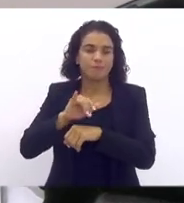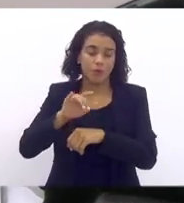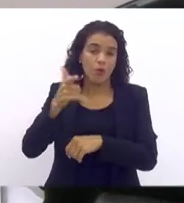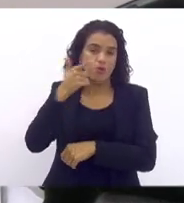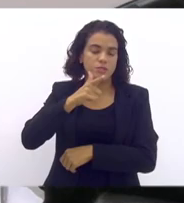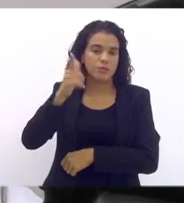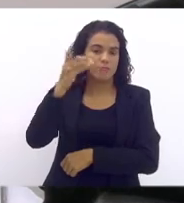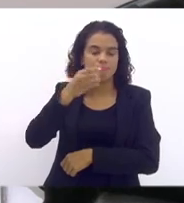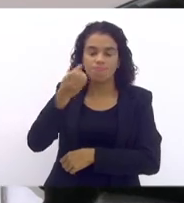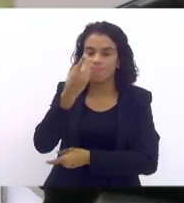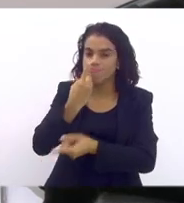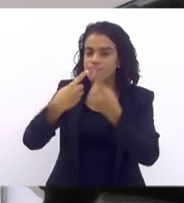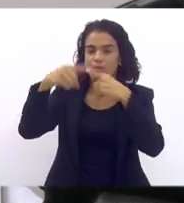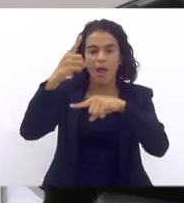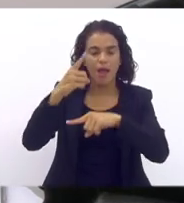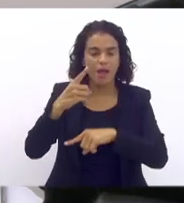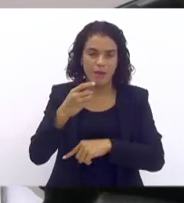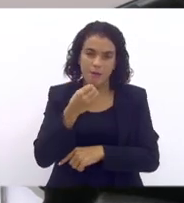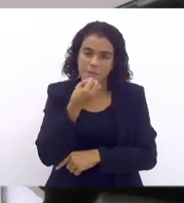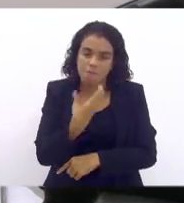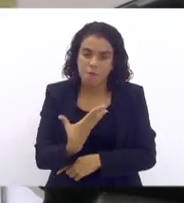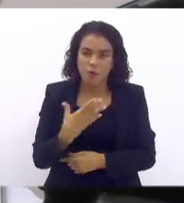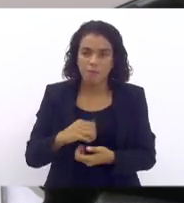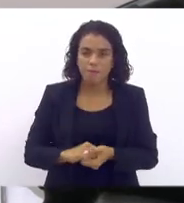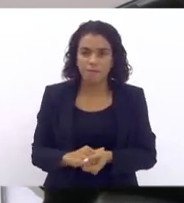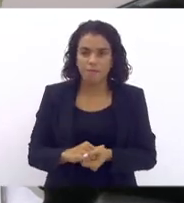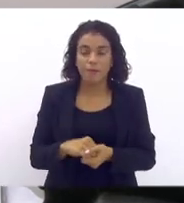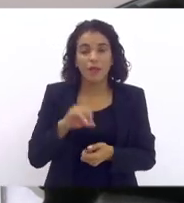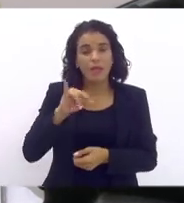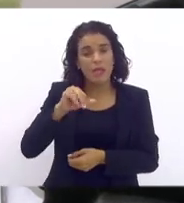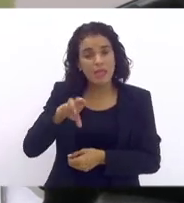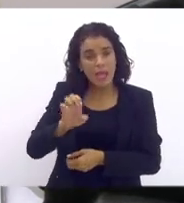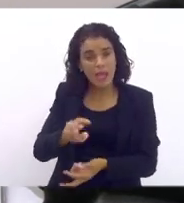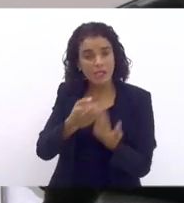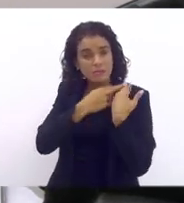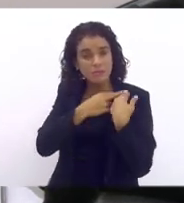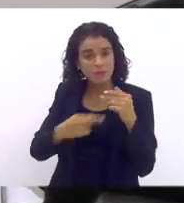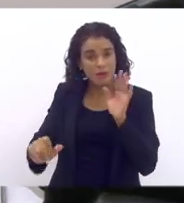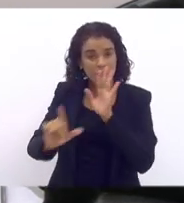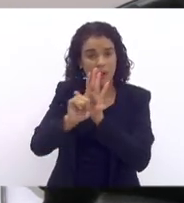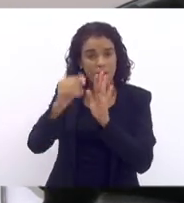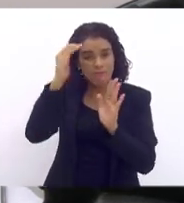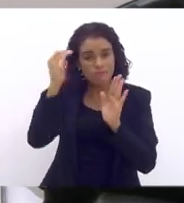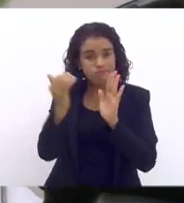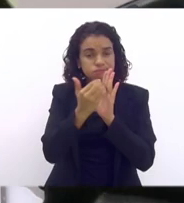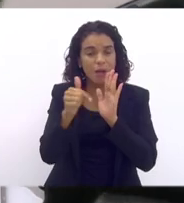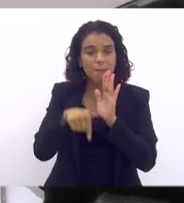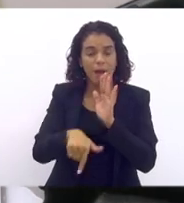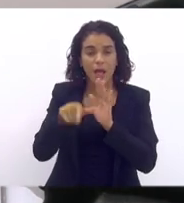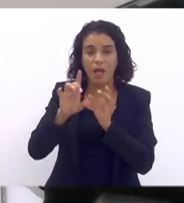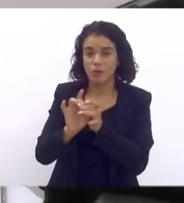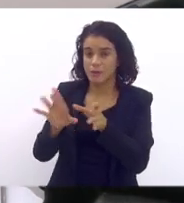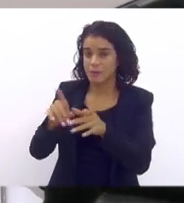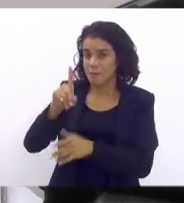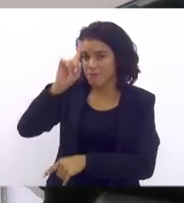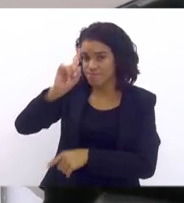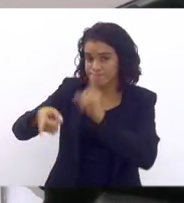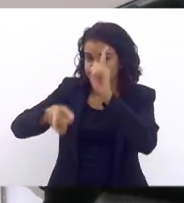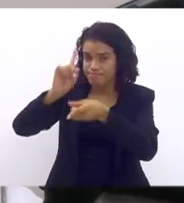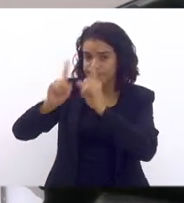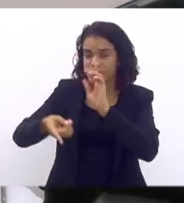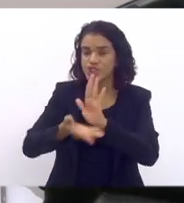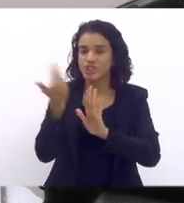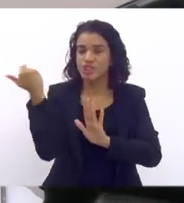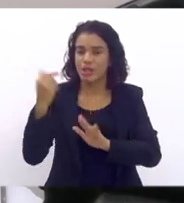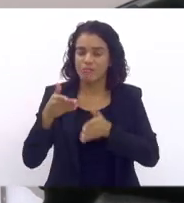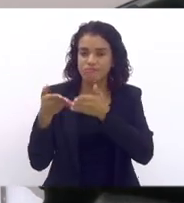sucesso Ora se já tem a un como responsável legal sobre essa questão da autorização para retirar das embarcações por que isso